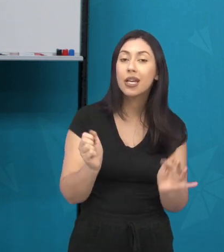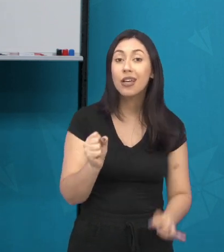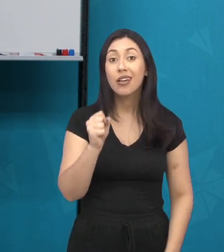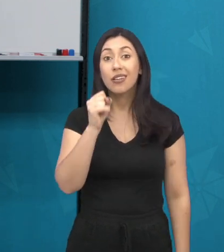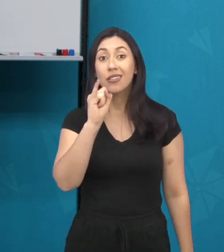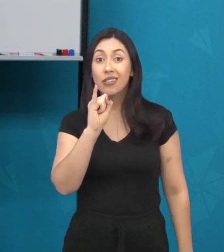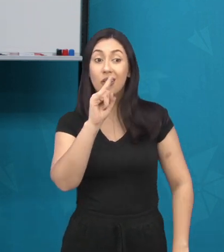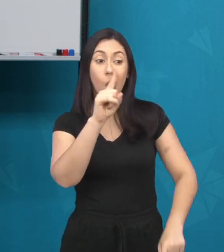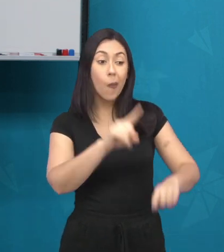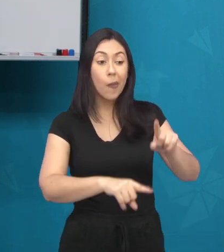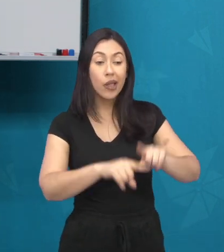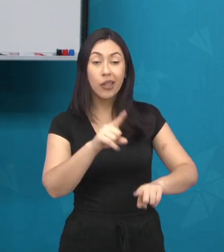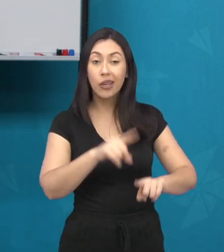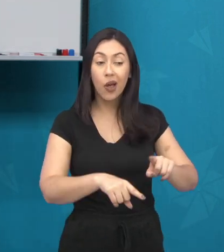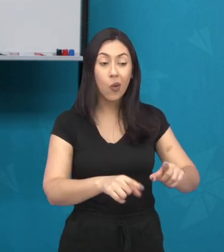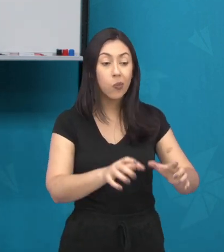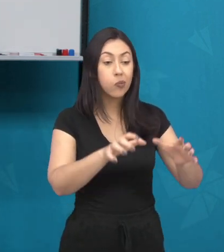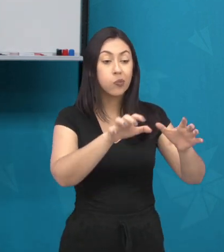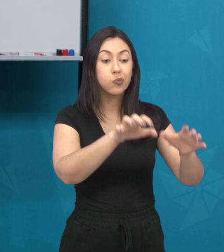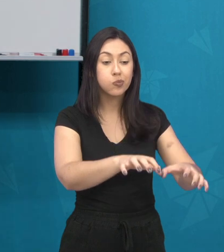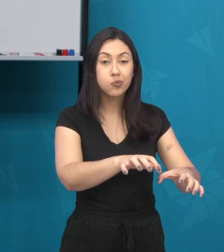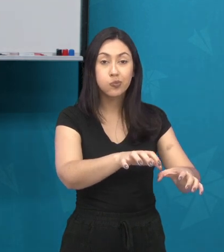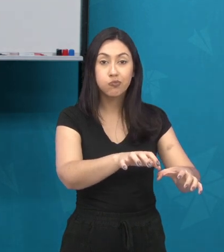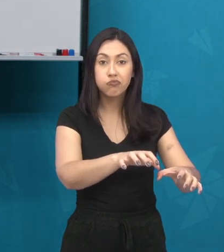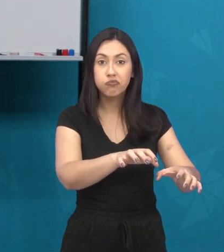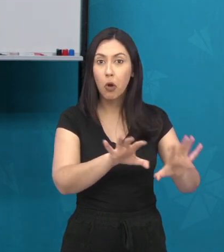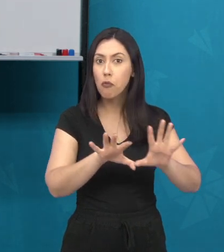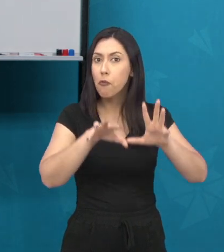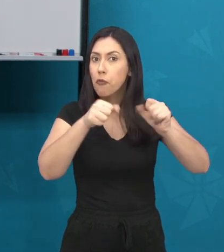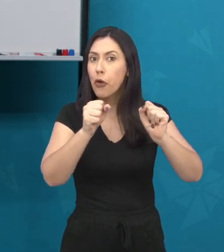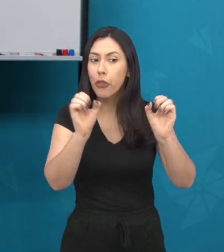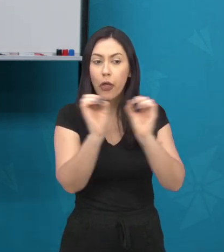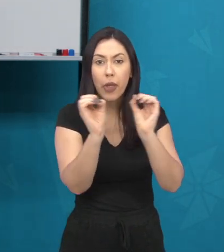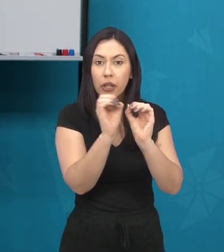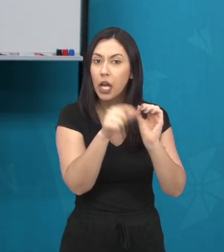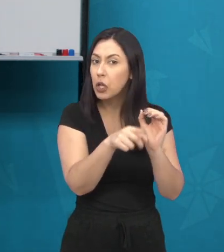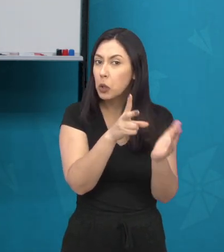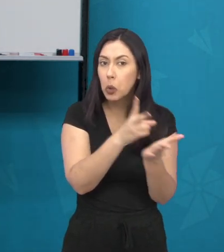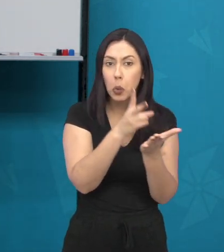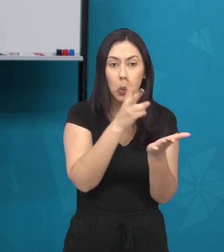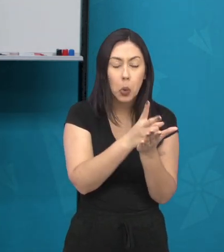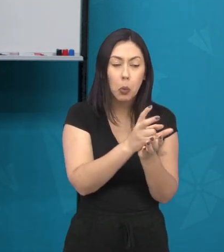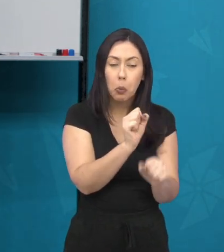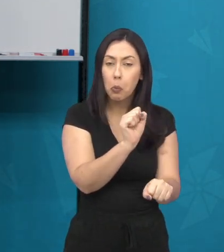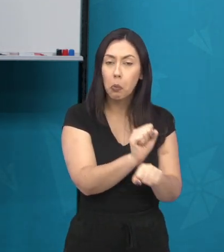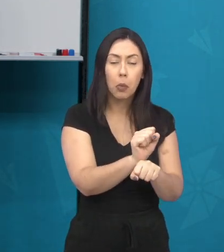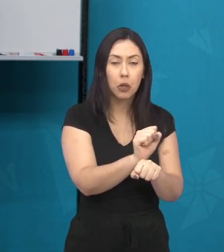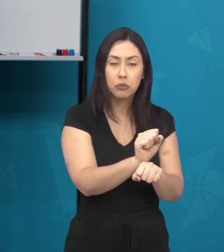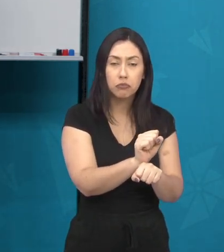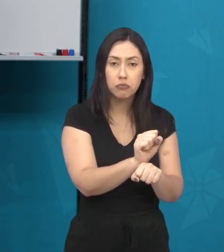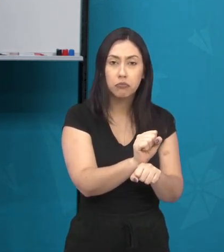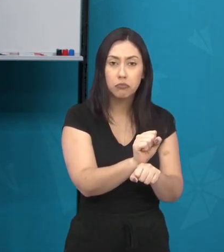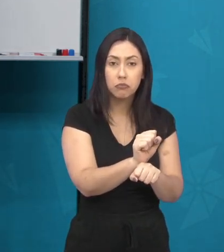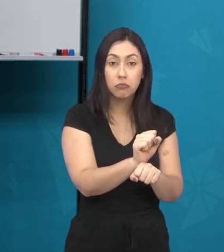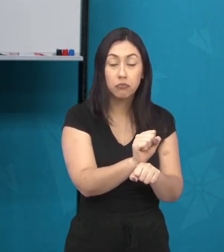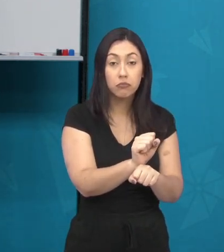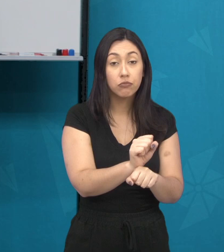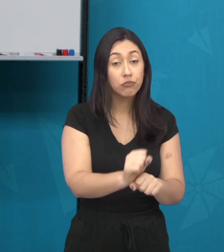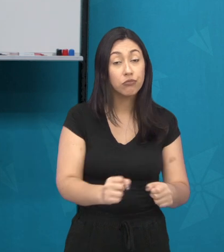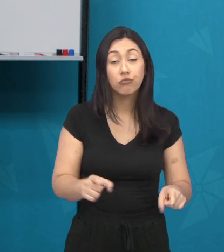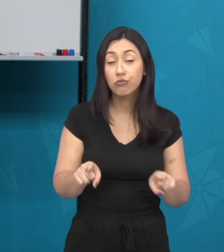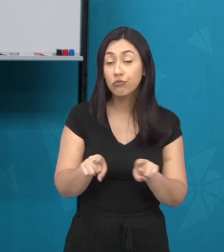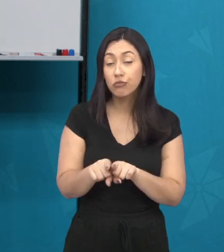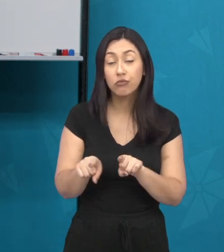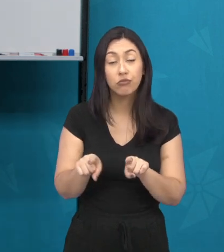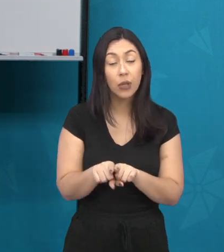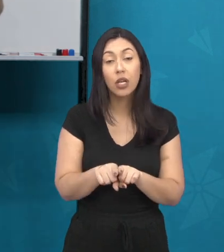nada interferir naquele corpo se nenhuma força agir ele vai ficar paradinho lá certo da mesma